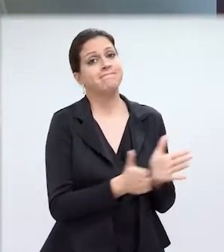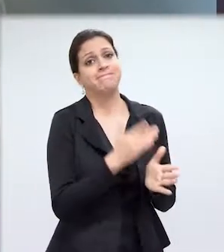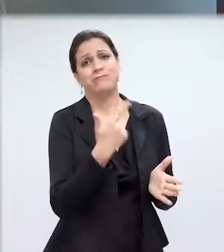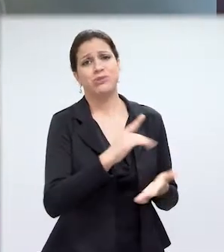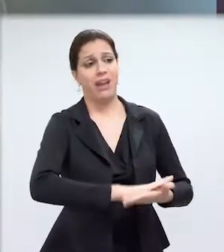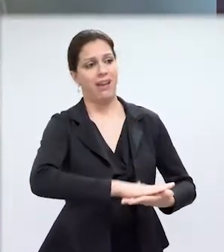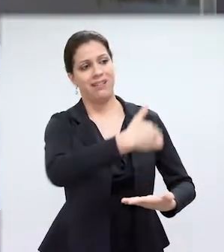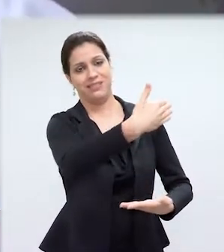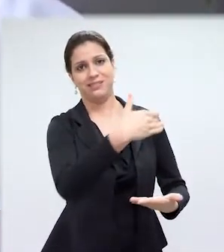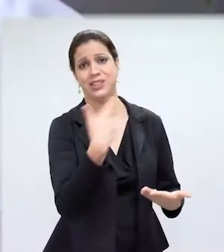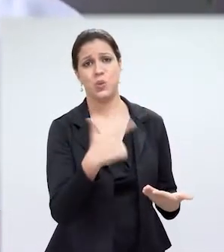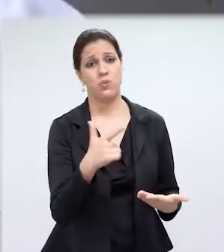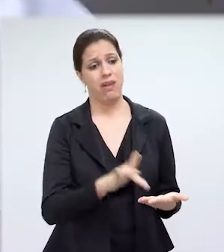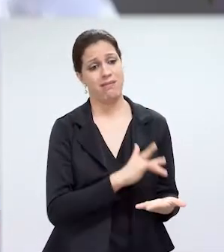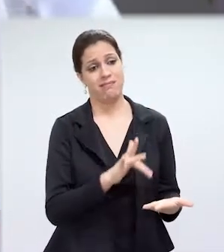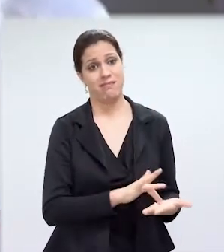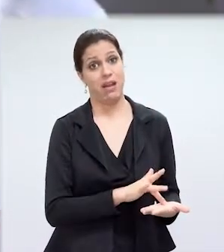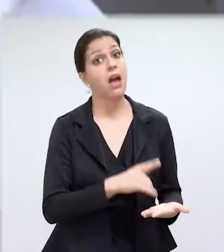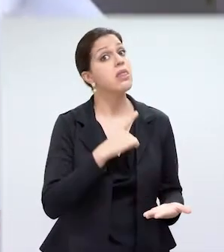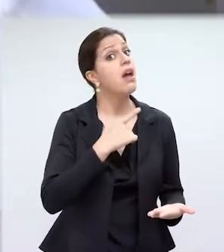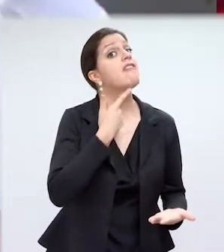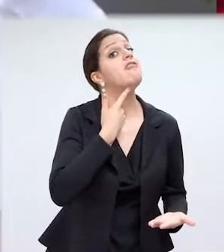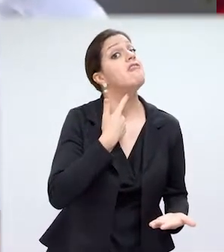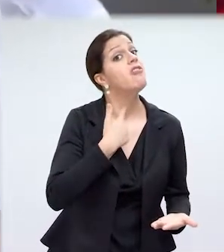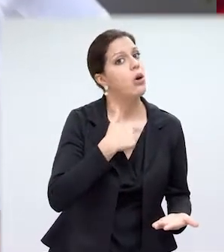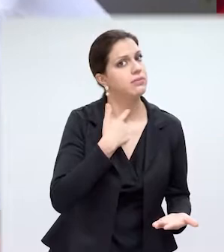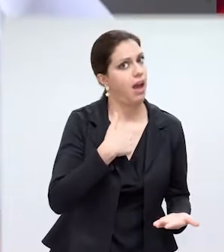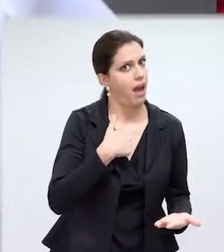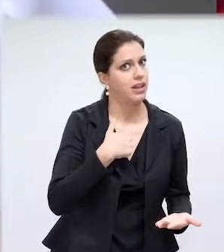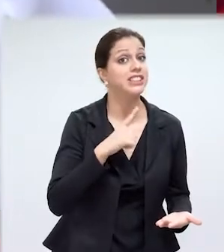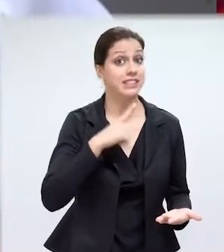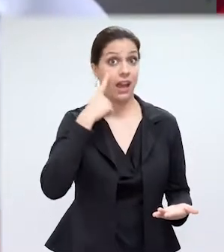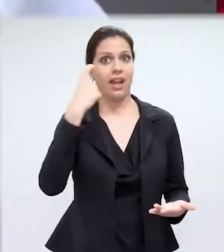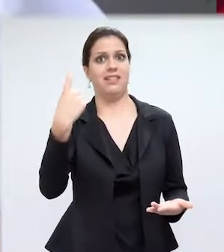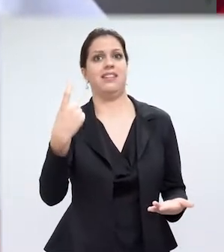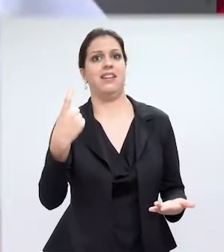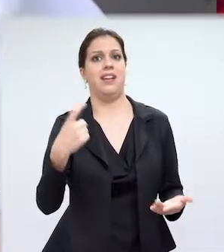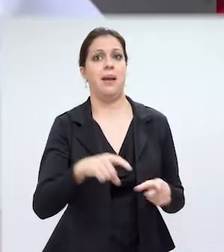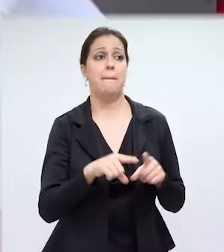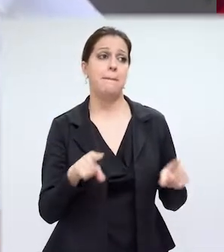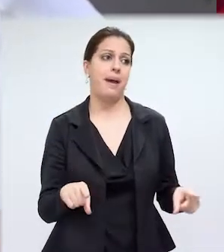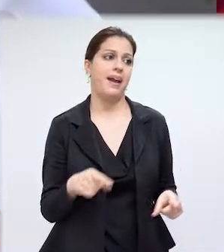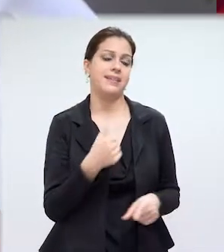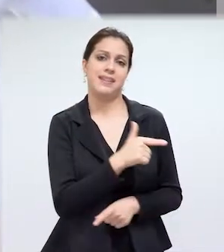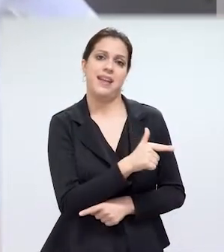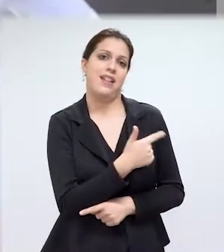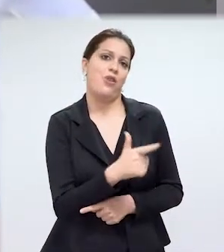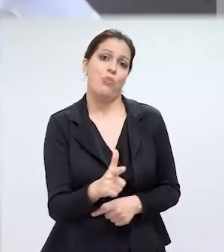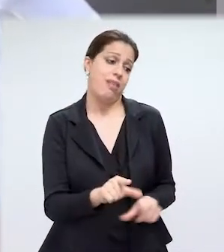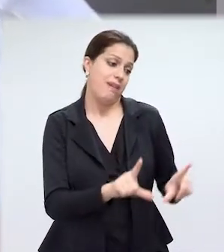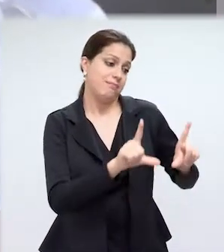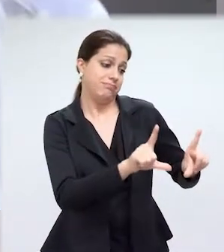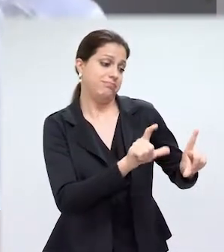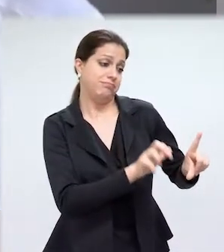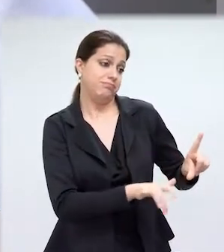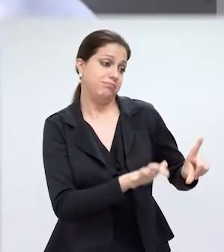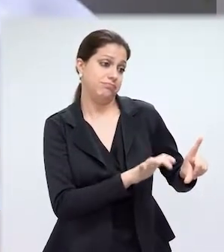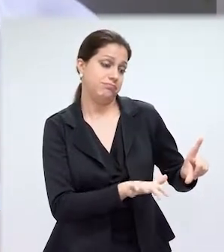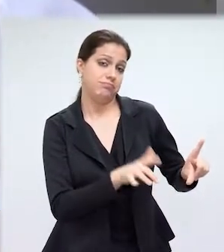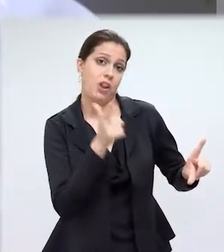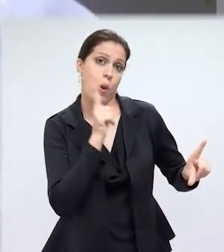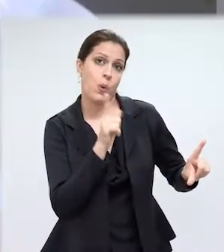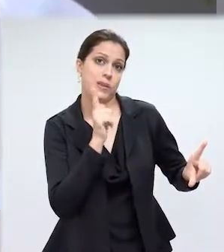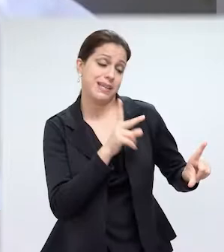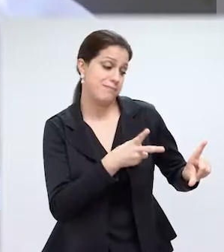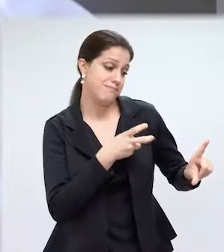ensino público, né? Que não é que ele não tenha vontade, ele também tem, não tem interesse, ele também tem, ele não tem